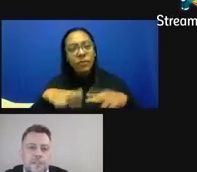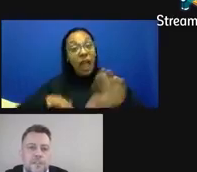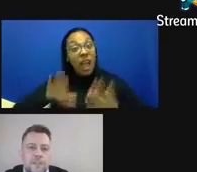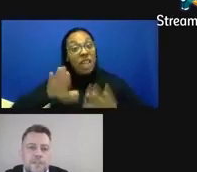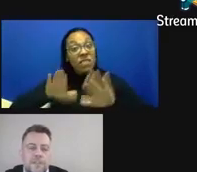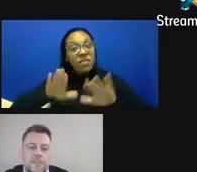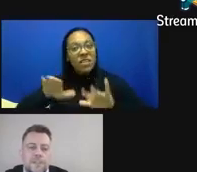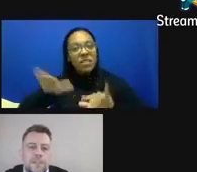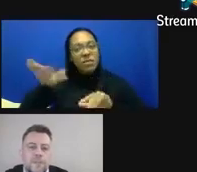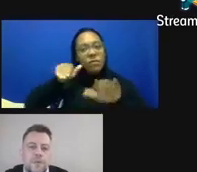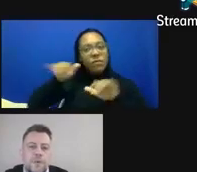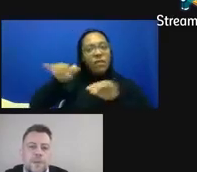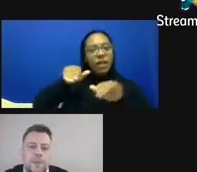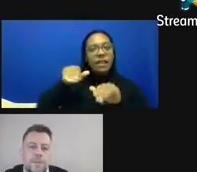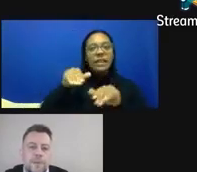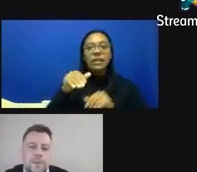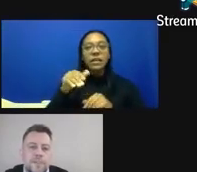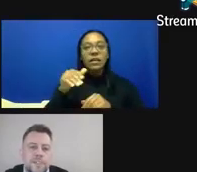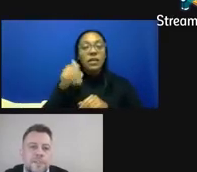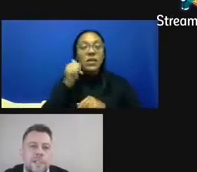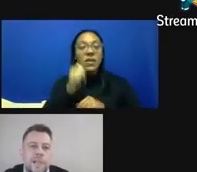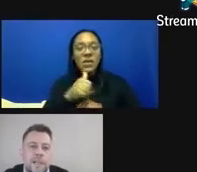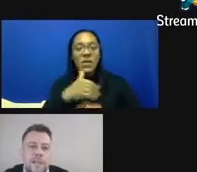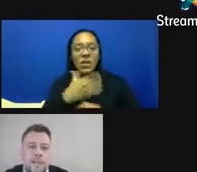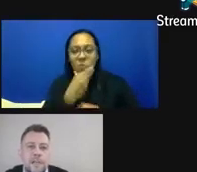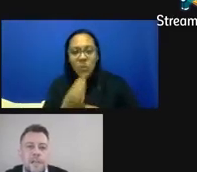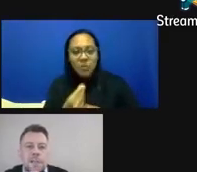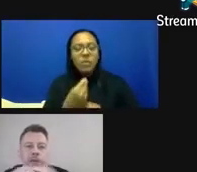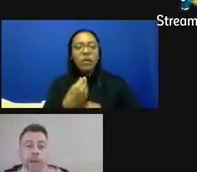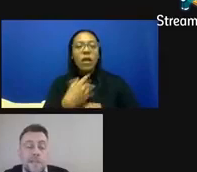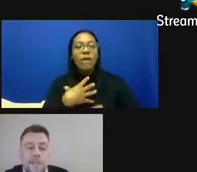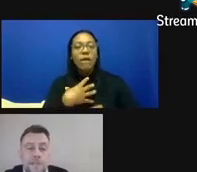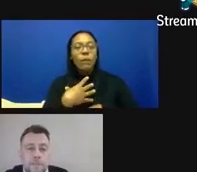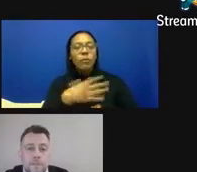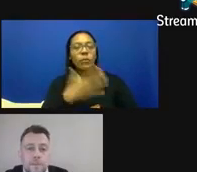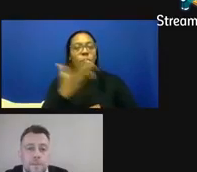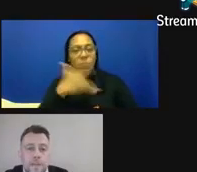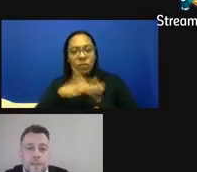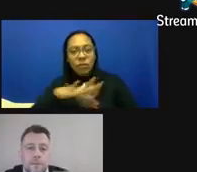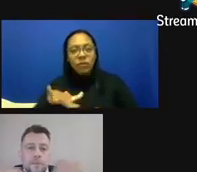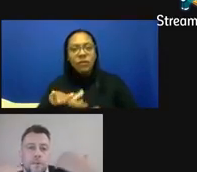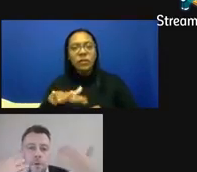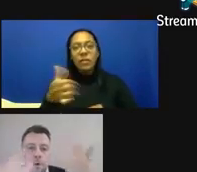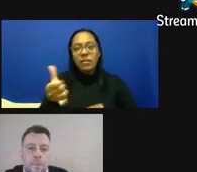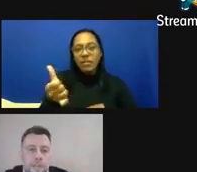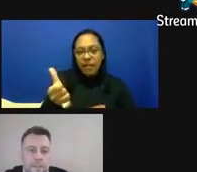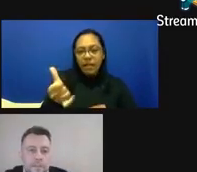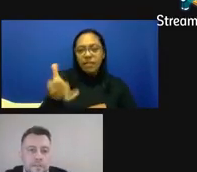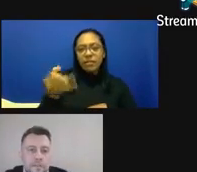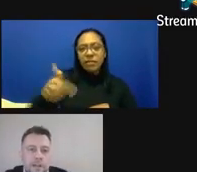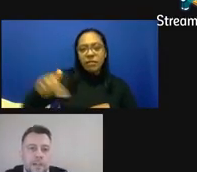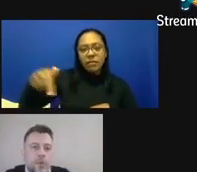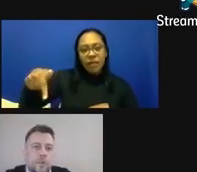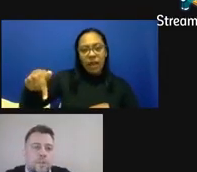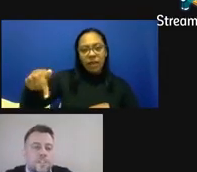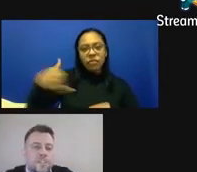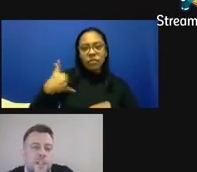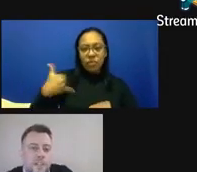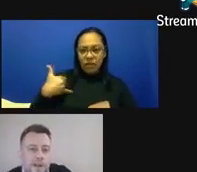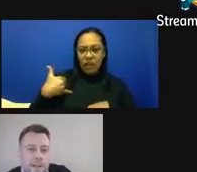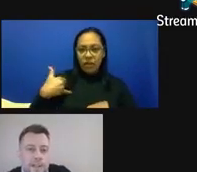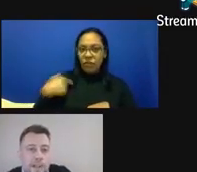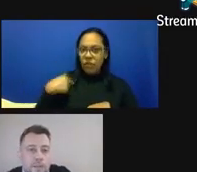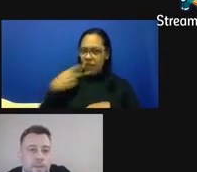6 anos, vítima de violência sexual, contar pela primeira vez na vida dela, para mim, eu que sou homem, adulto